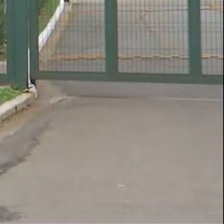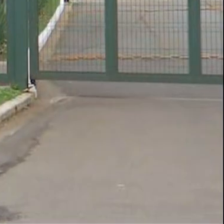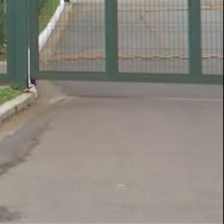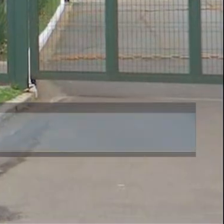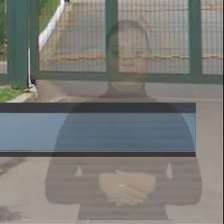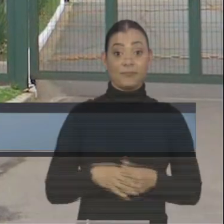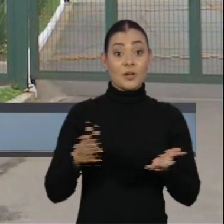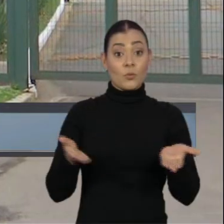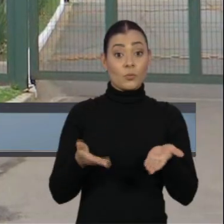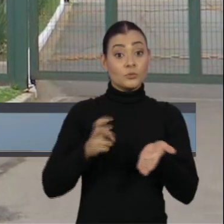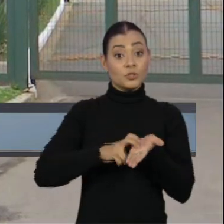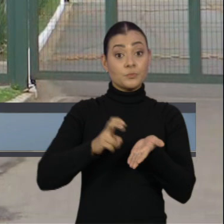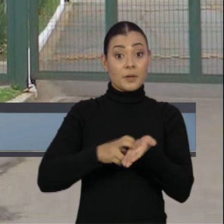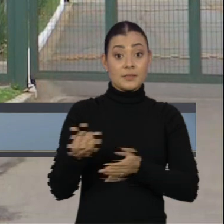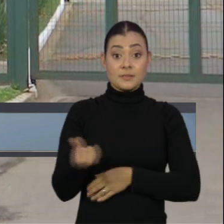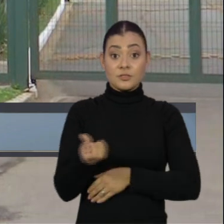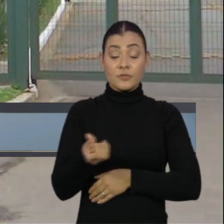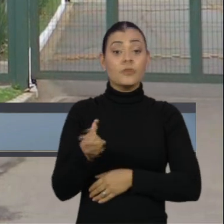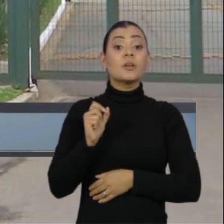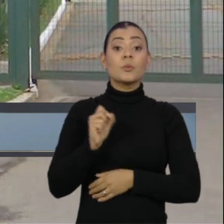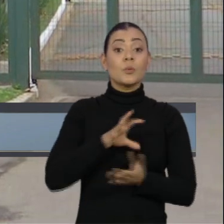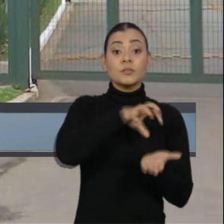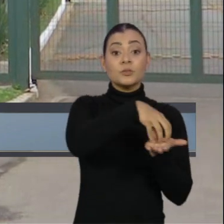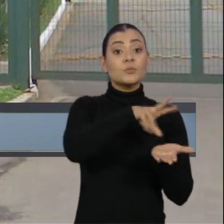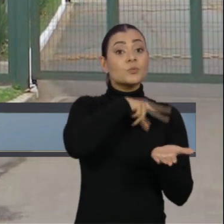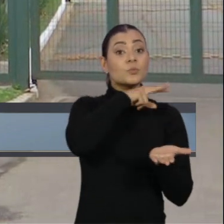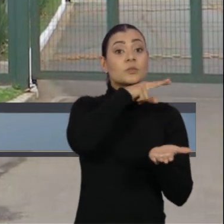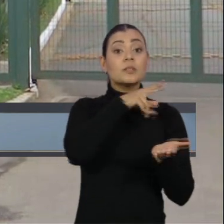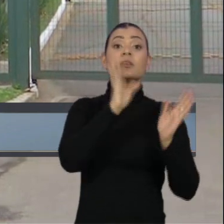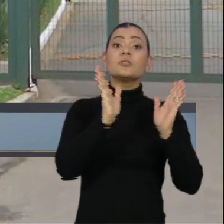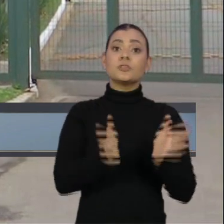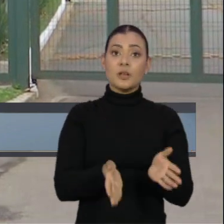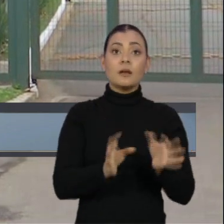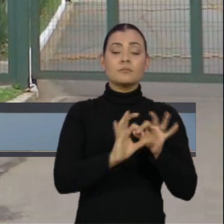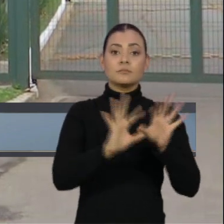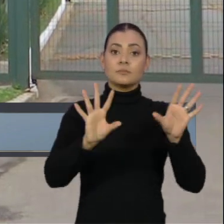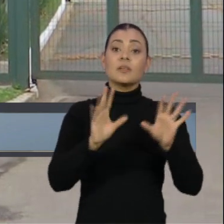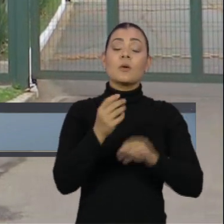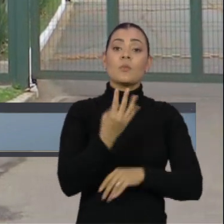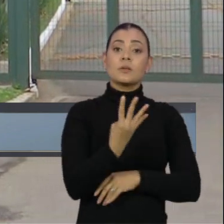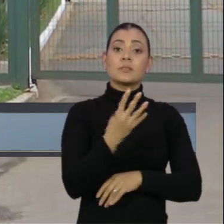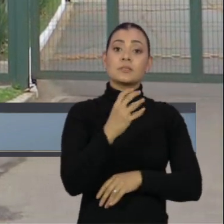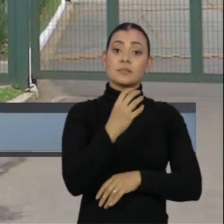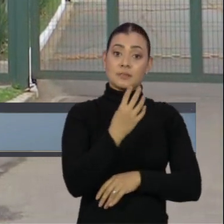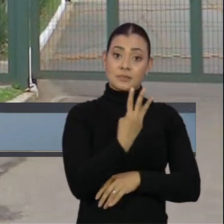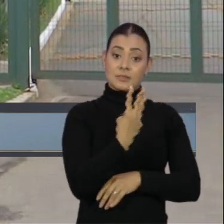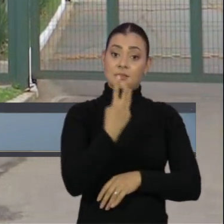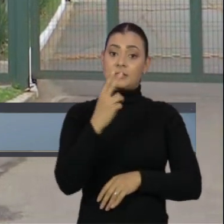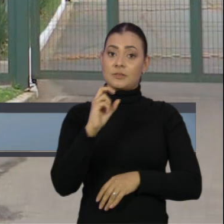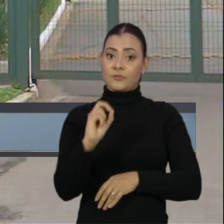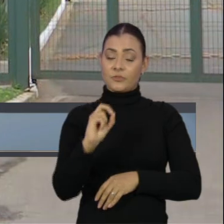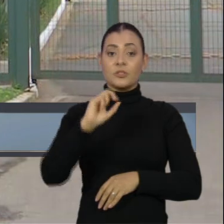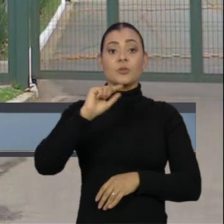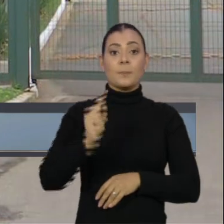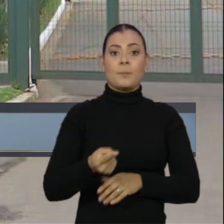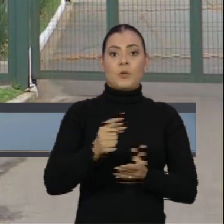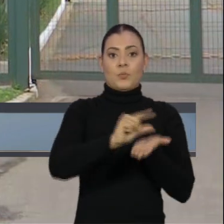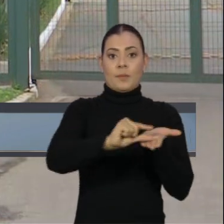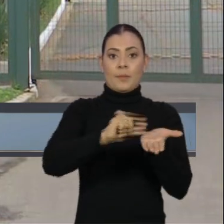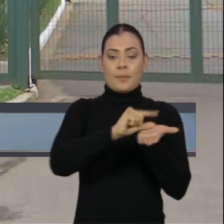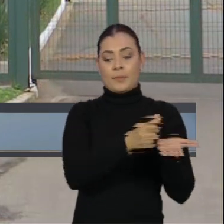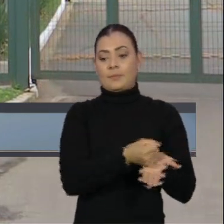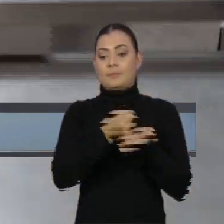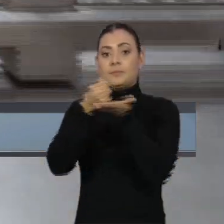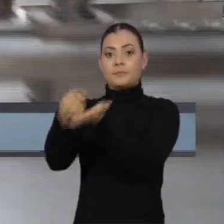na manhã desta sexta-feira o Instituto Butantan liberou 420 mil doses de Corona vac para o